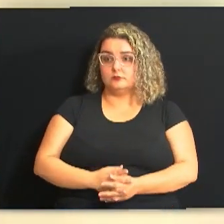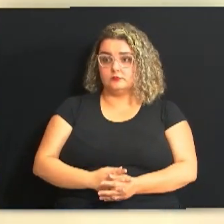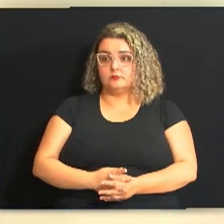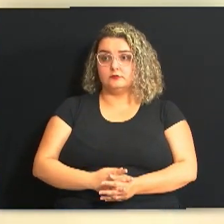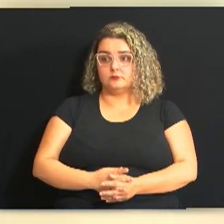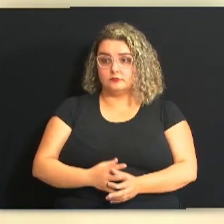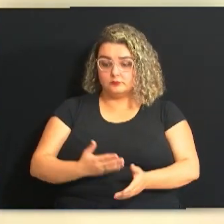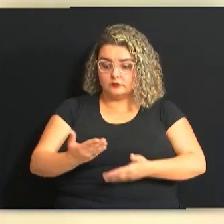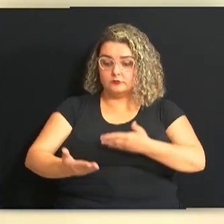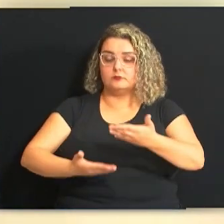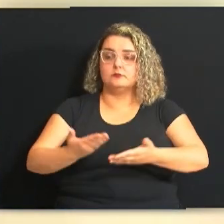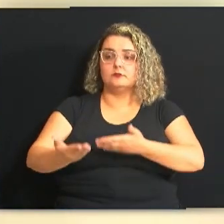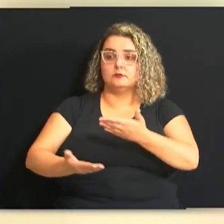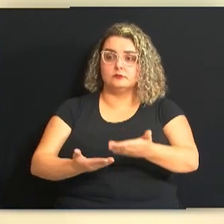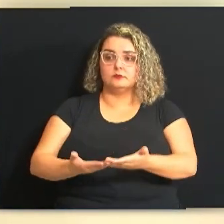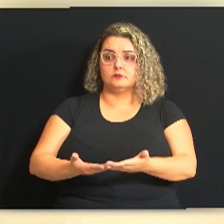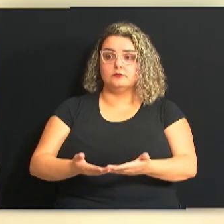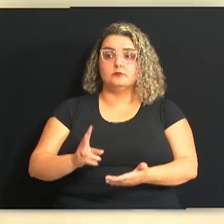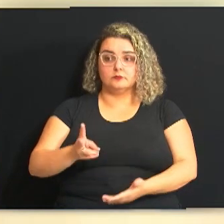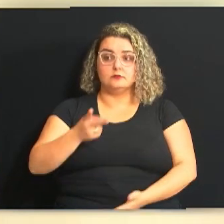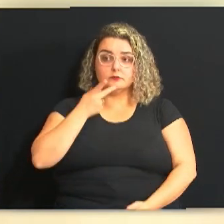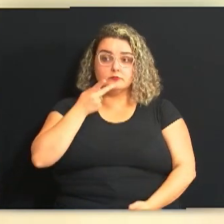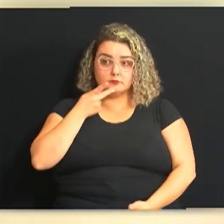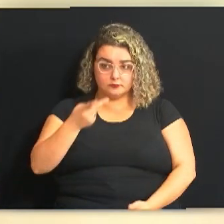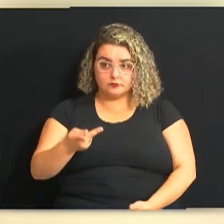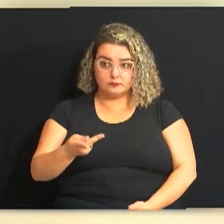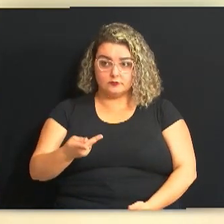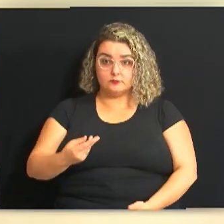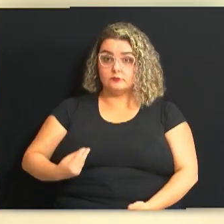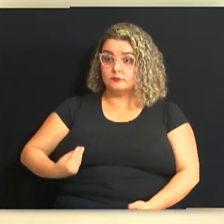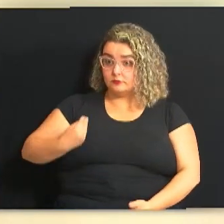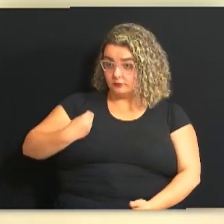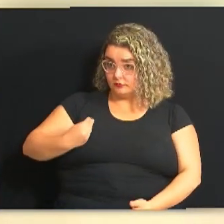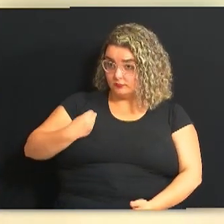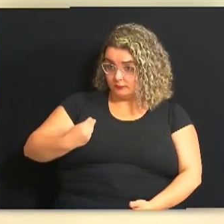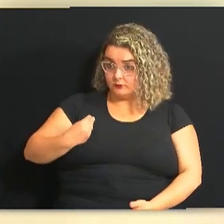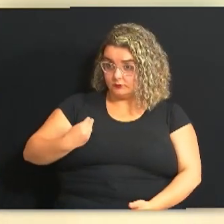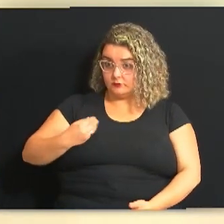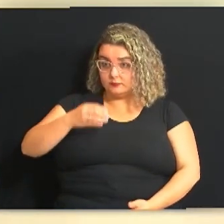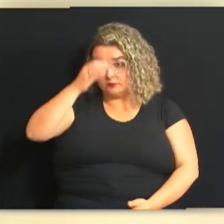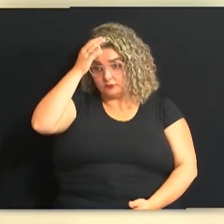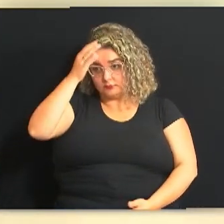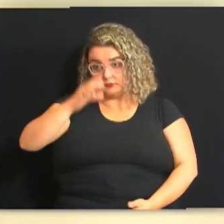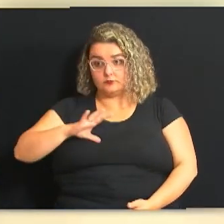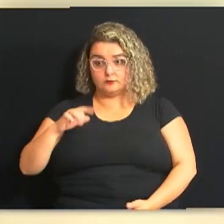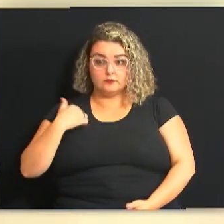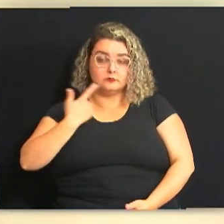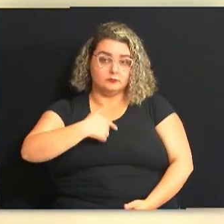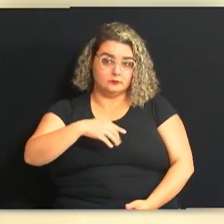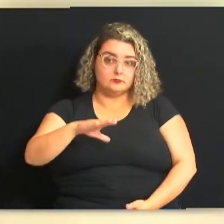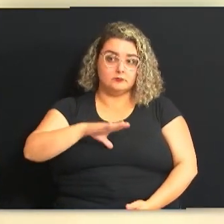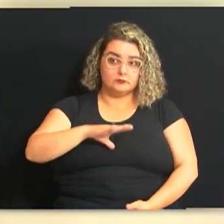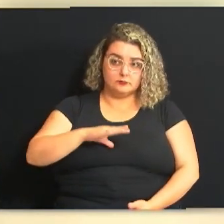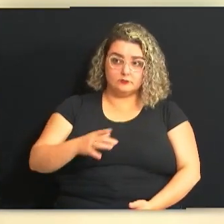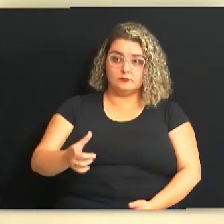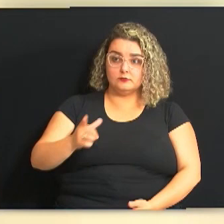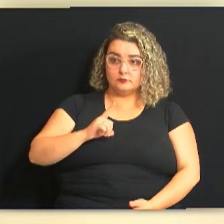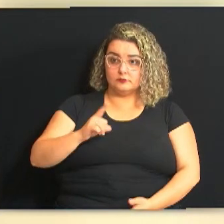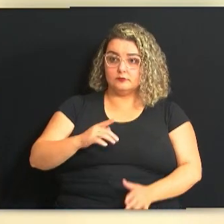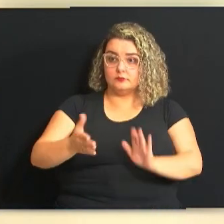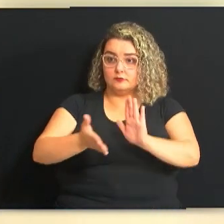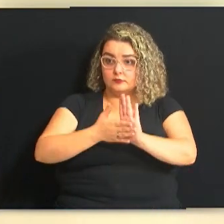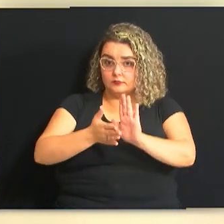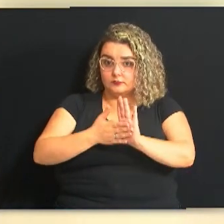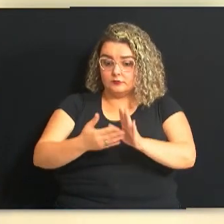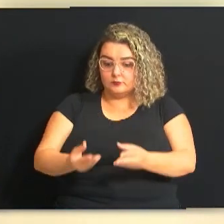que tratam, como eu sempre digo, da vida do cidadão em nossa cidade. Tem o propósito de melhorar a vida, a